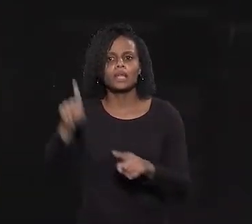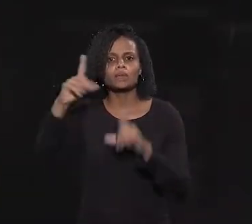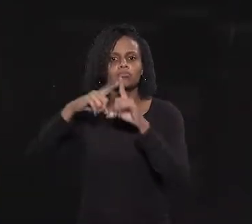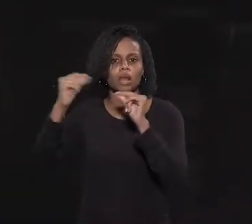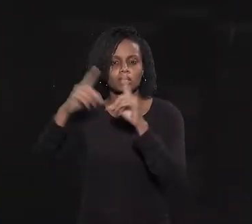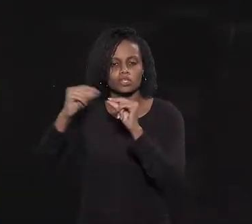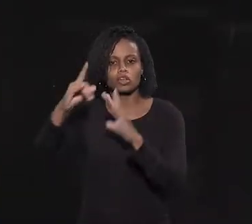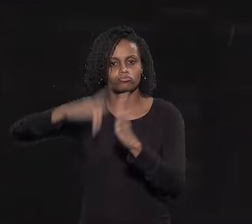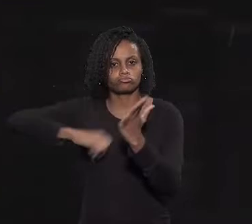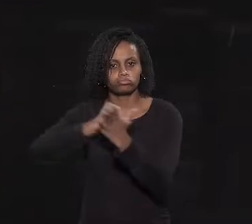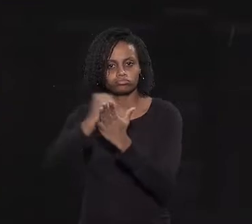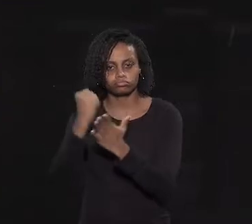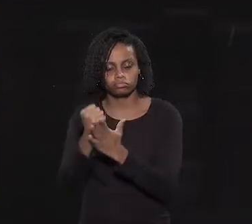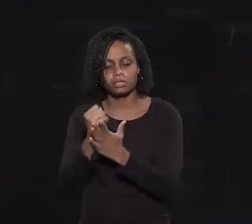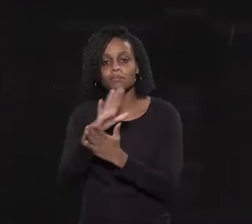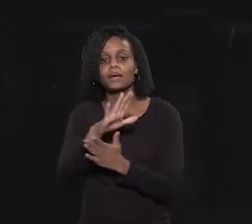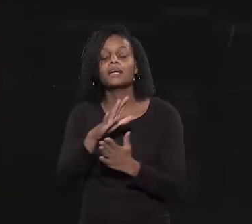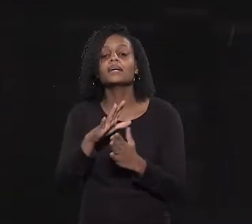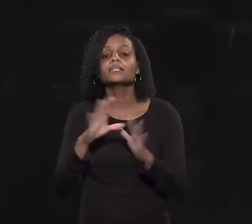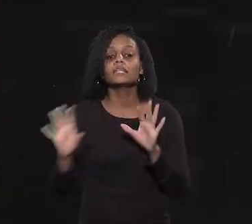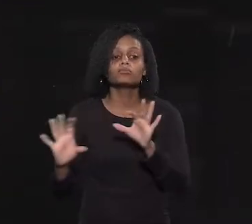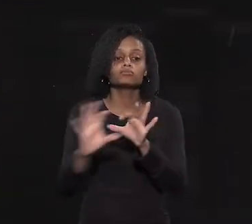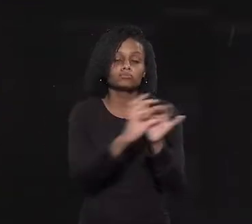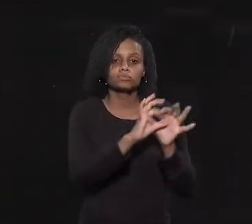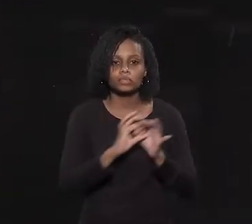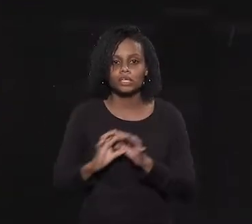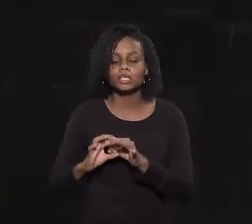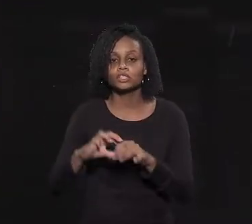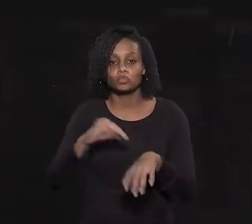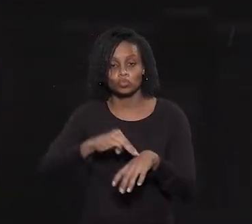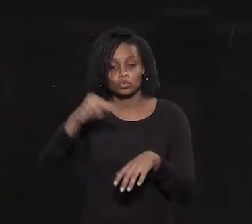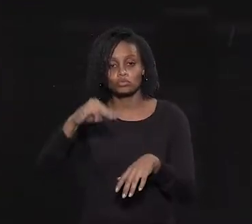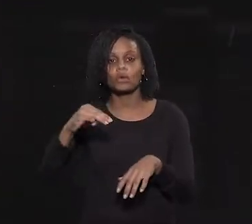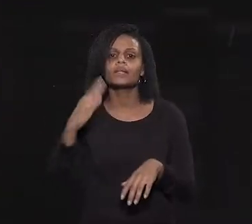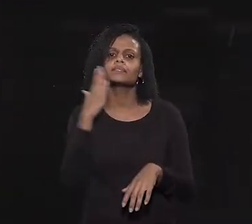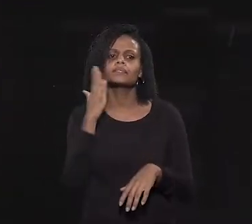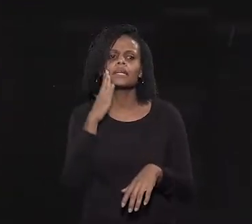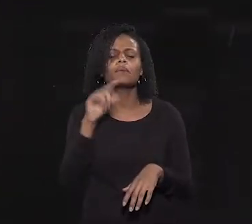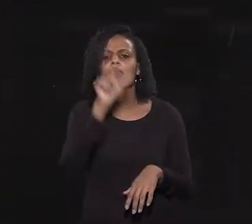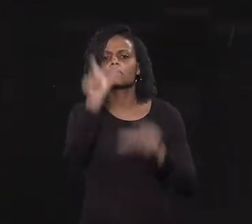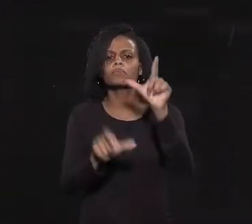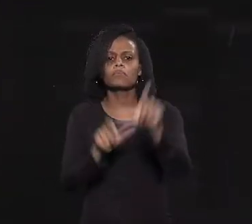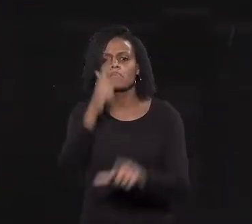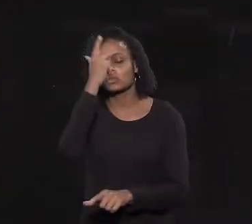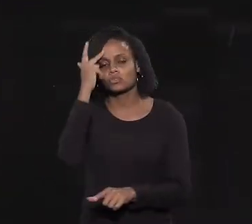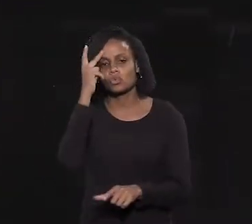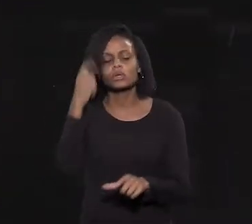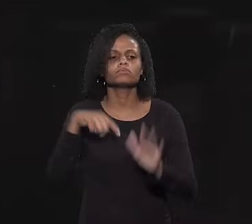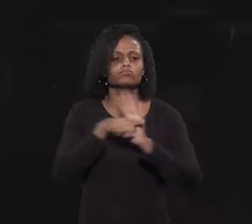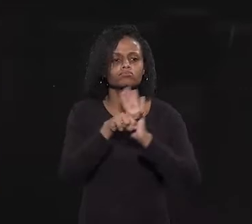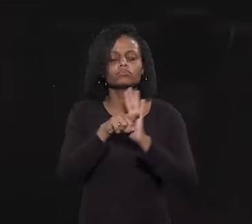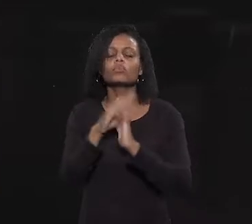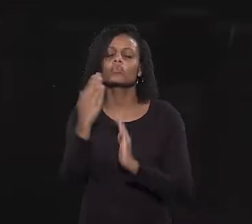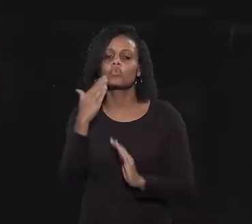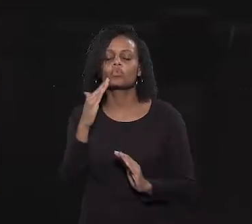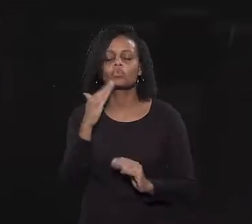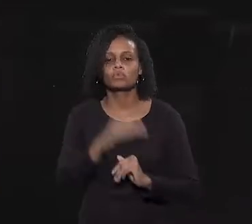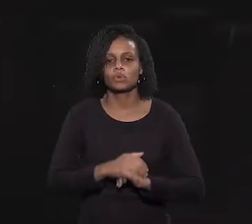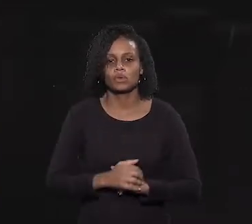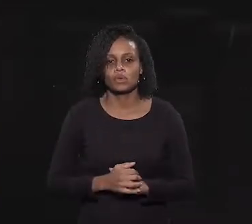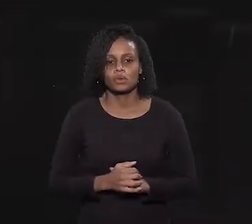lá em Brasília, mas a rede municipal tem ciência desse acolhido e consegue monitorar. Então tem sim